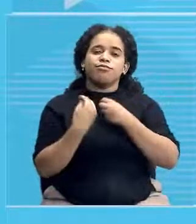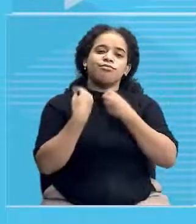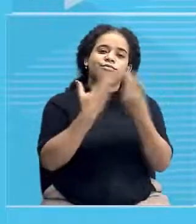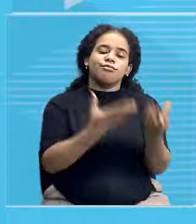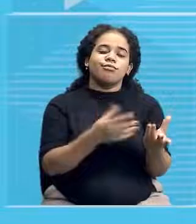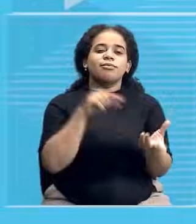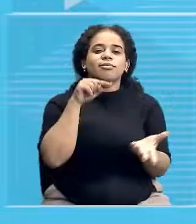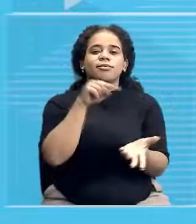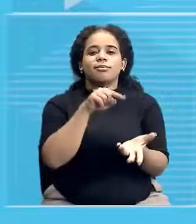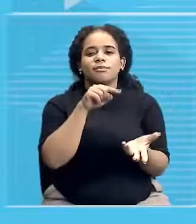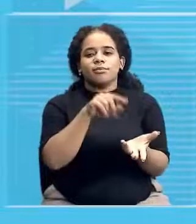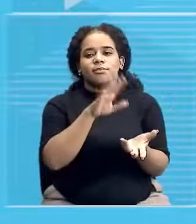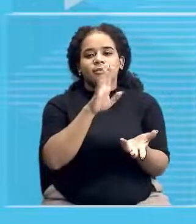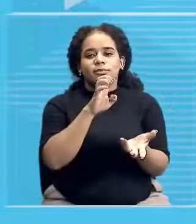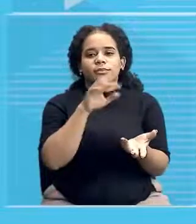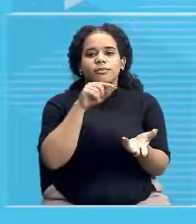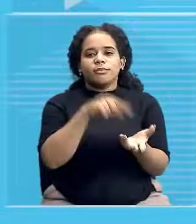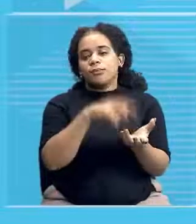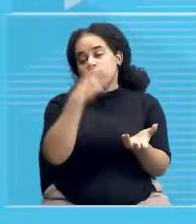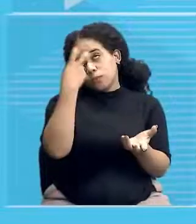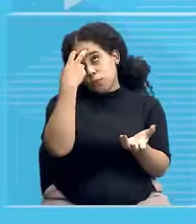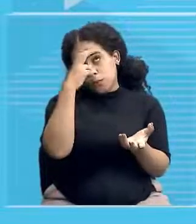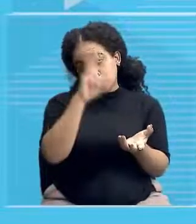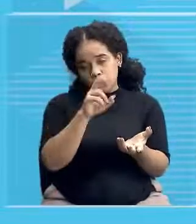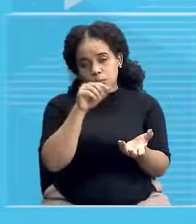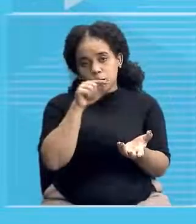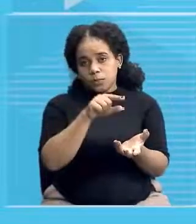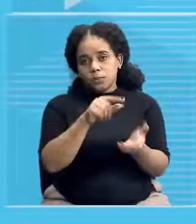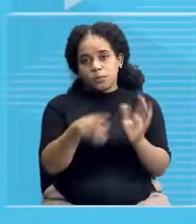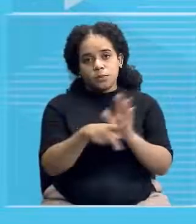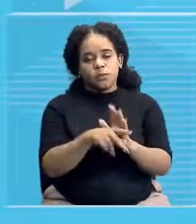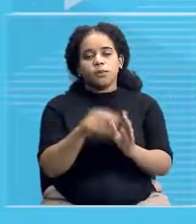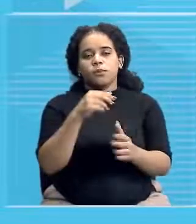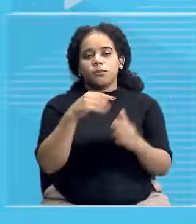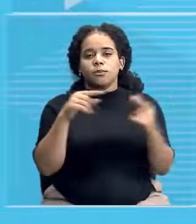ele uma cultura de menino.